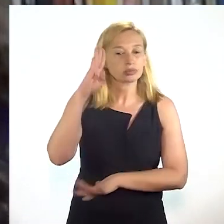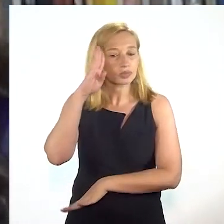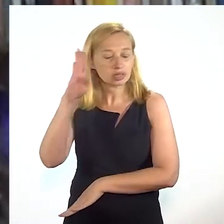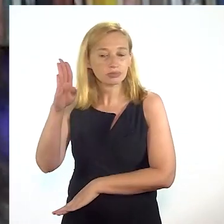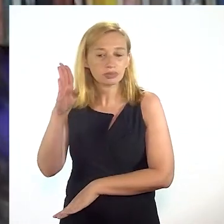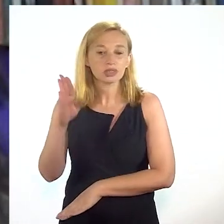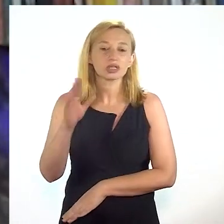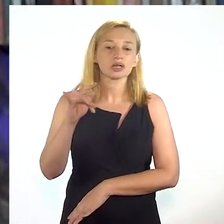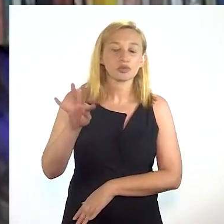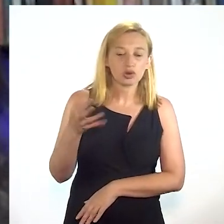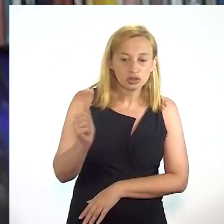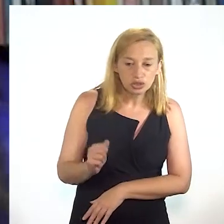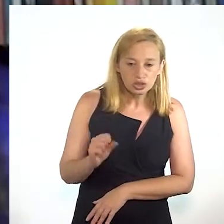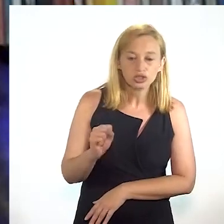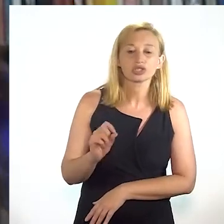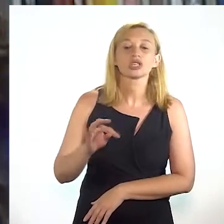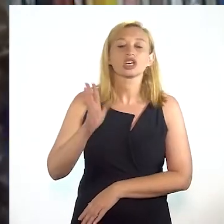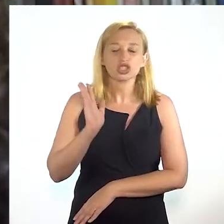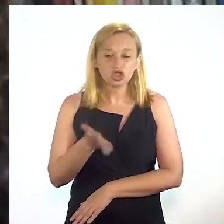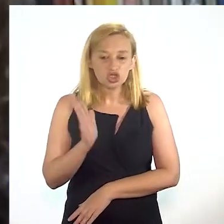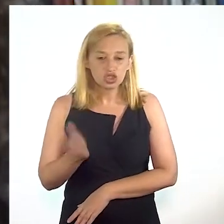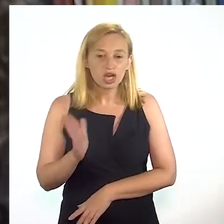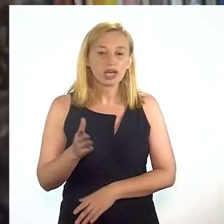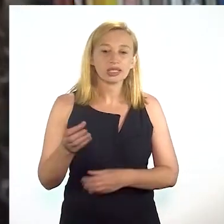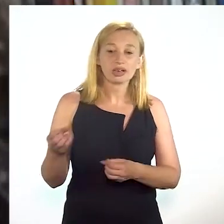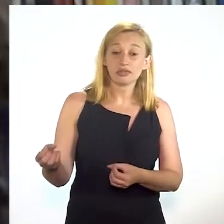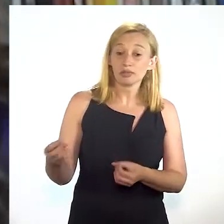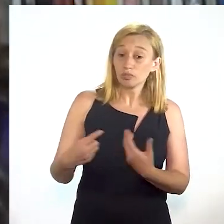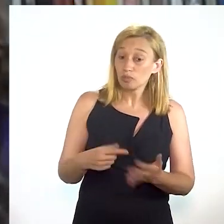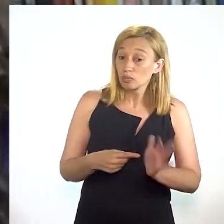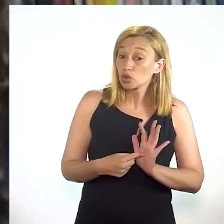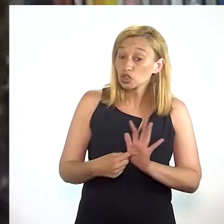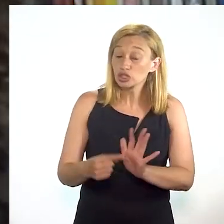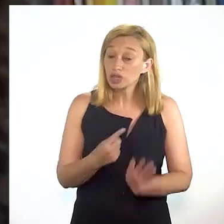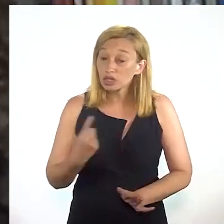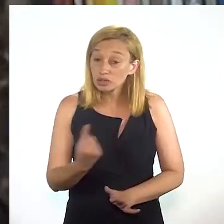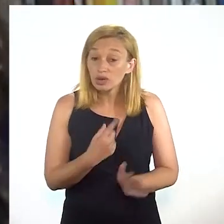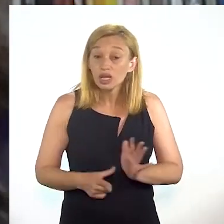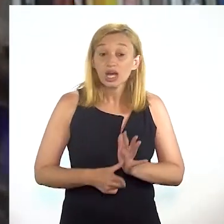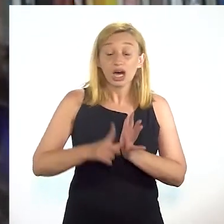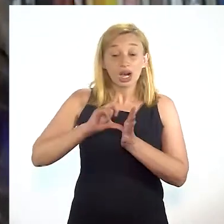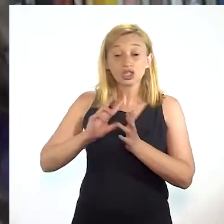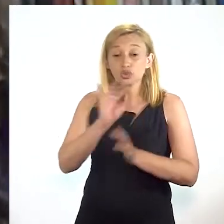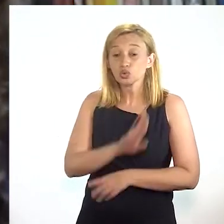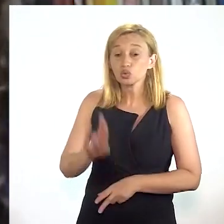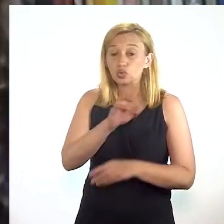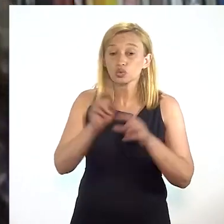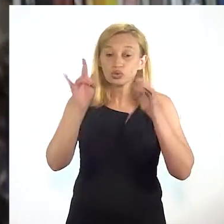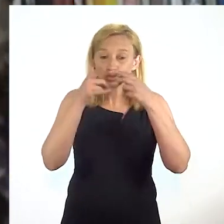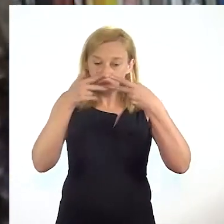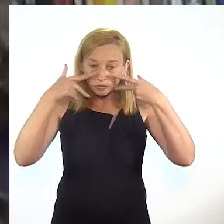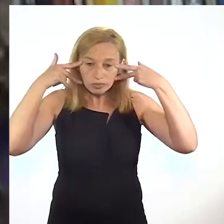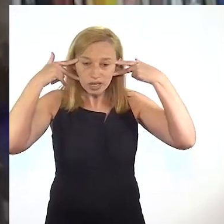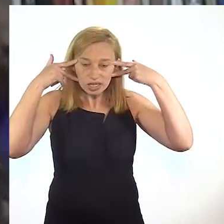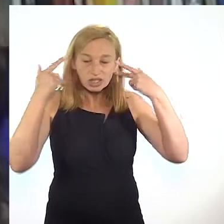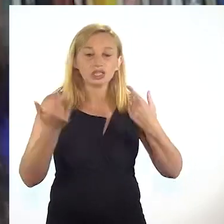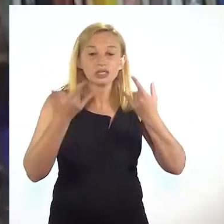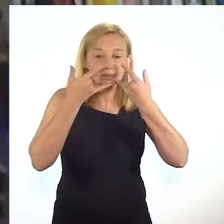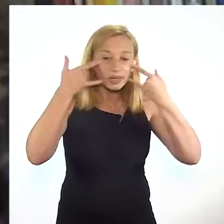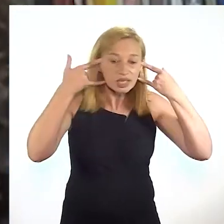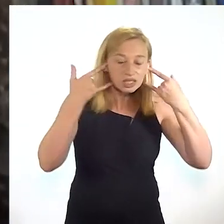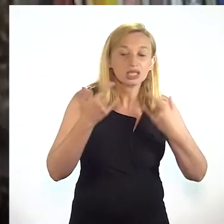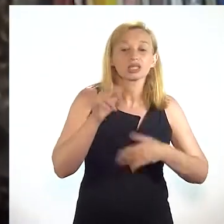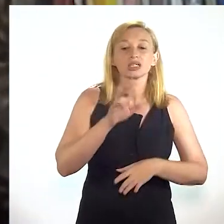produção de conteúdo de especialistas, pneumologistas, que já estavam passando para a gente muito antes de falar do